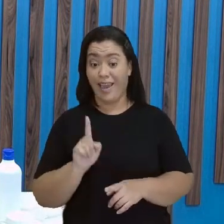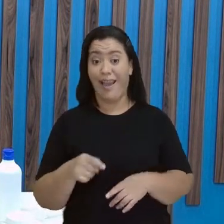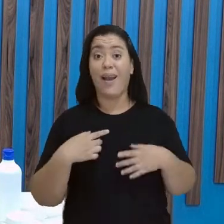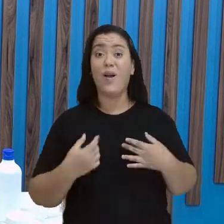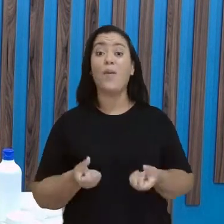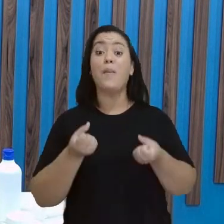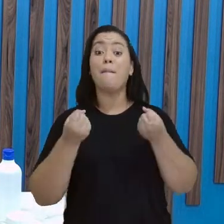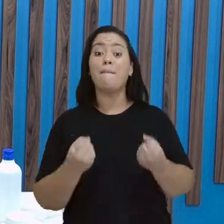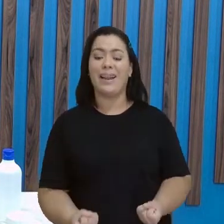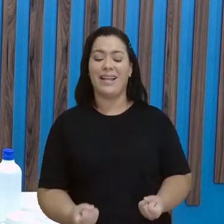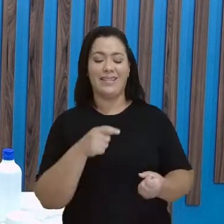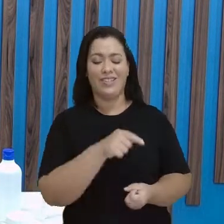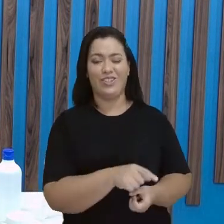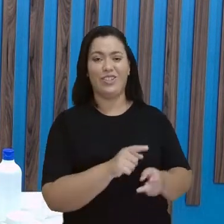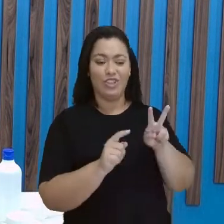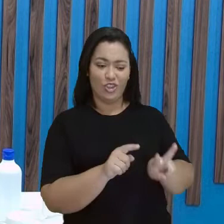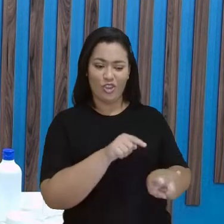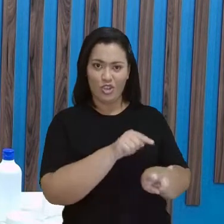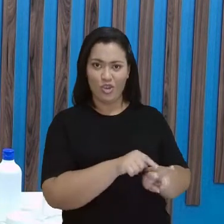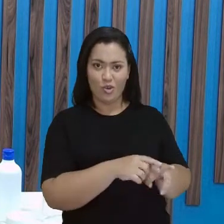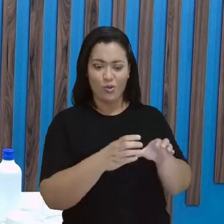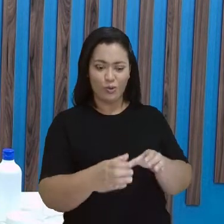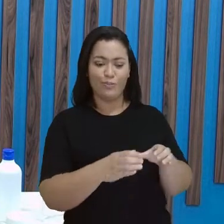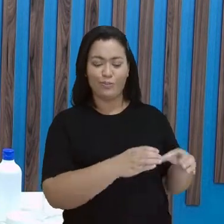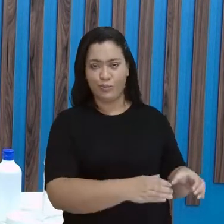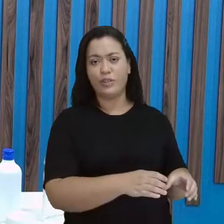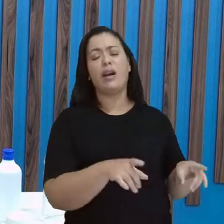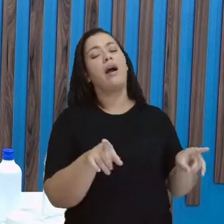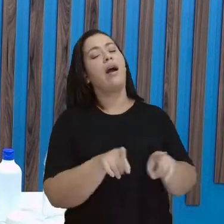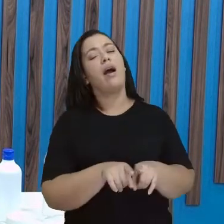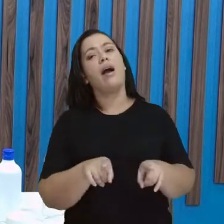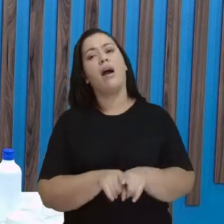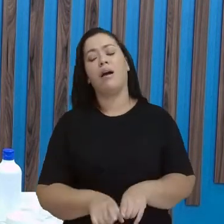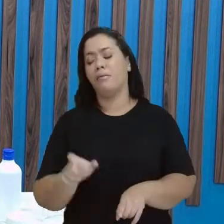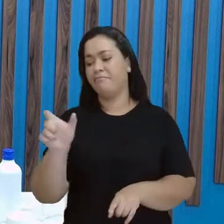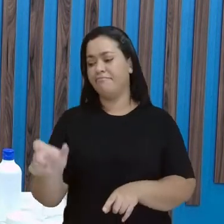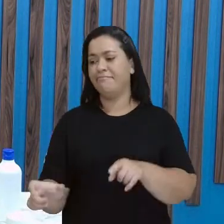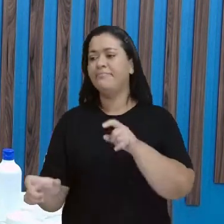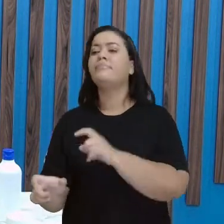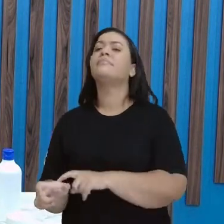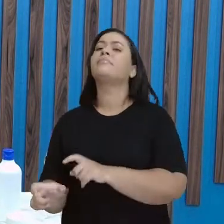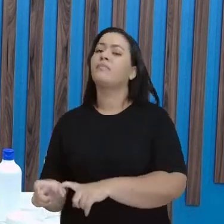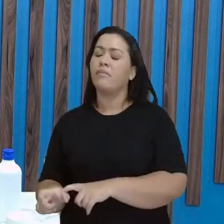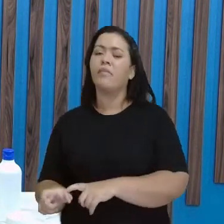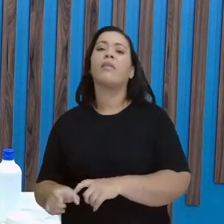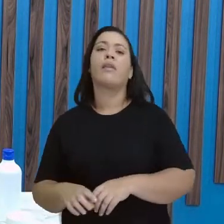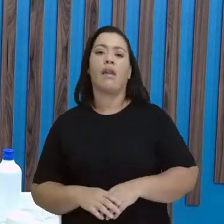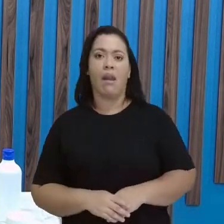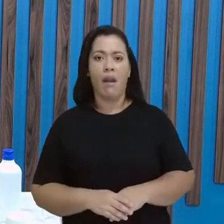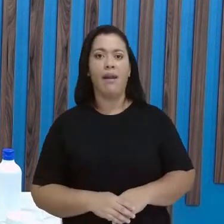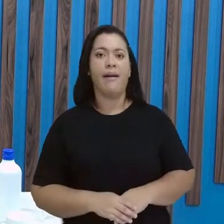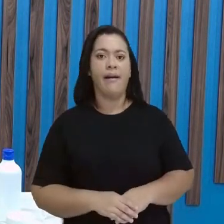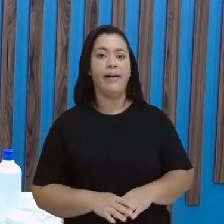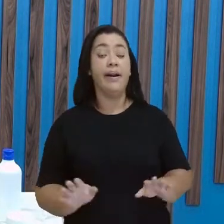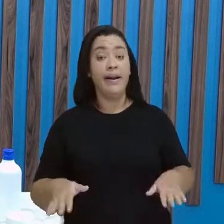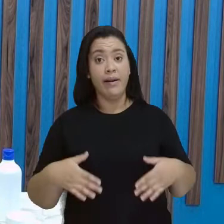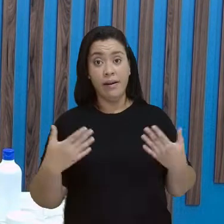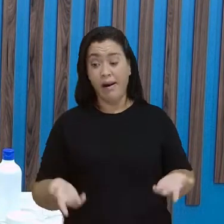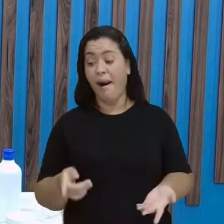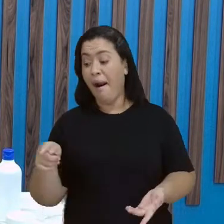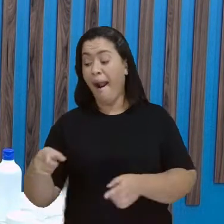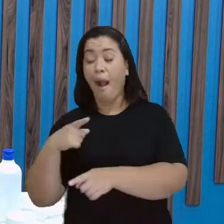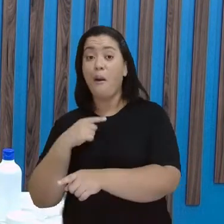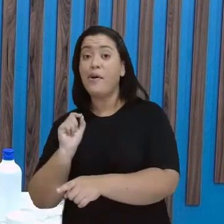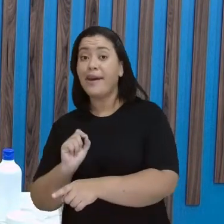massa desses 2 potes é a mesma massa que esse pote maior. Então, ela vai